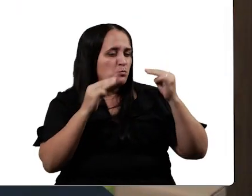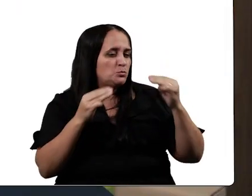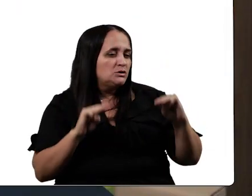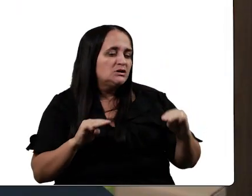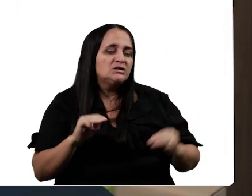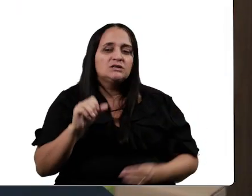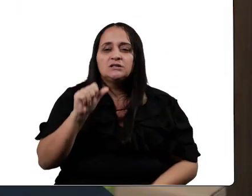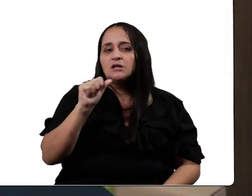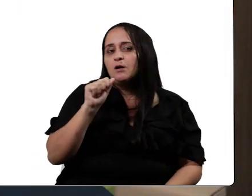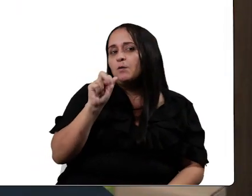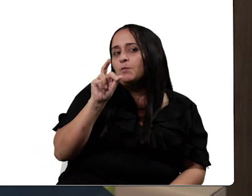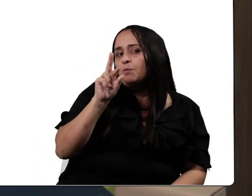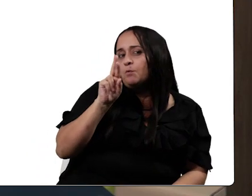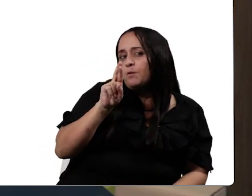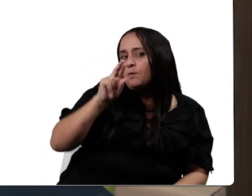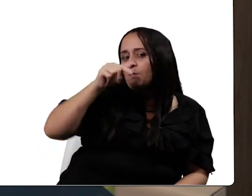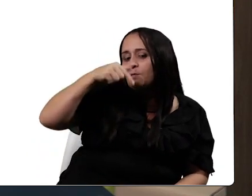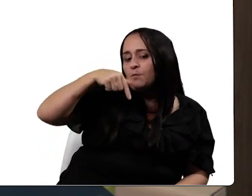lá também.